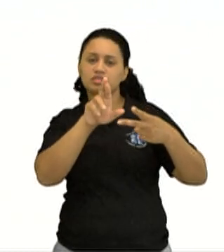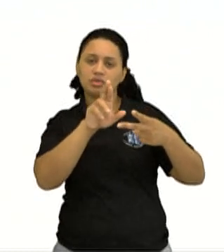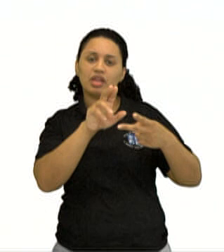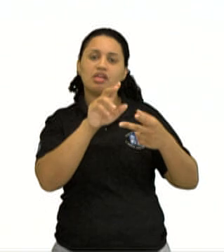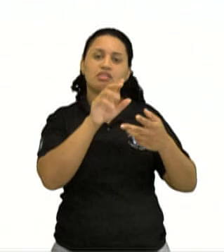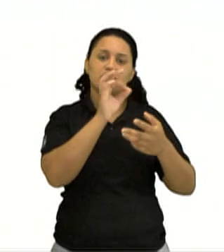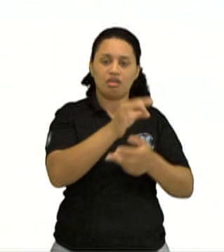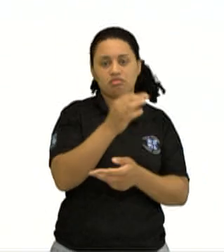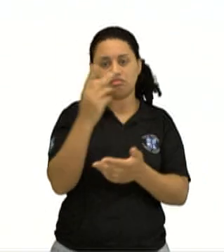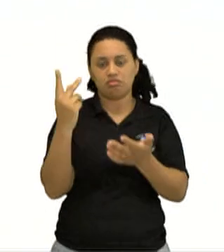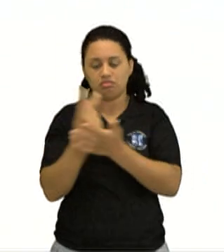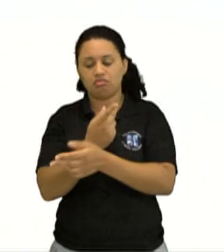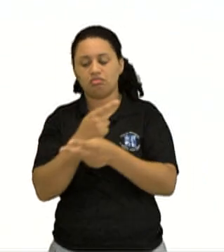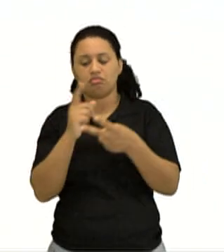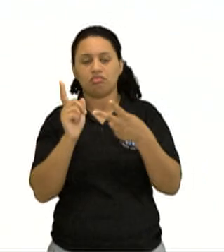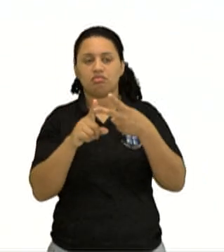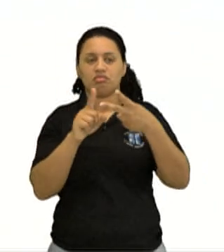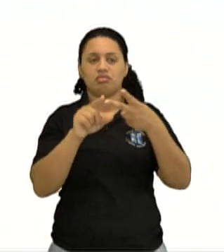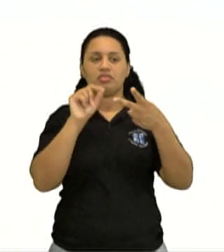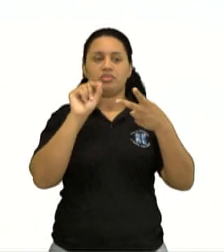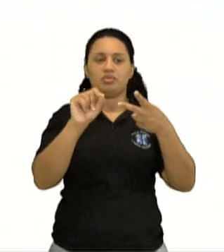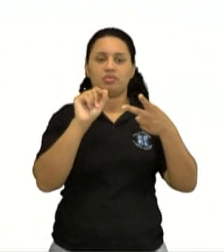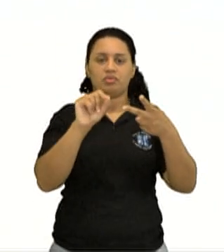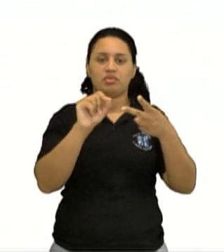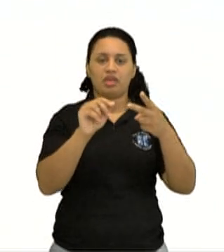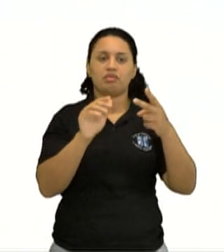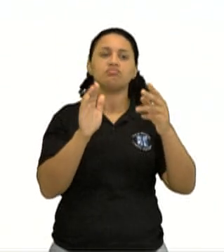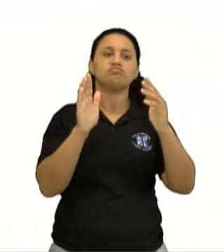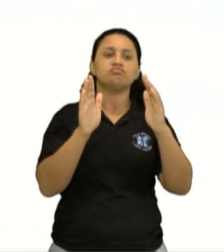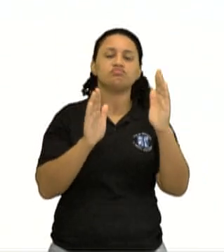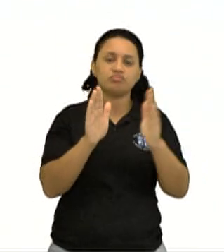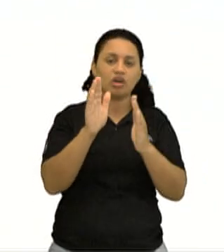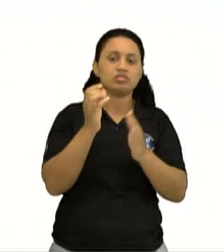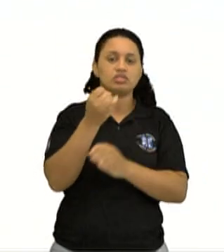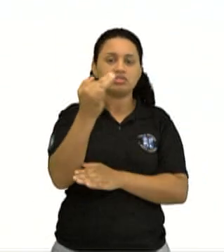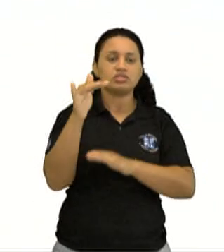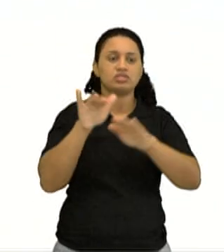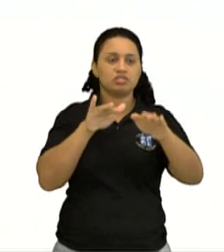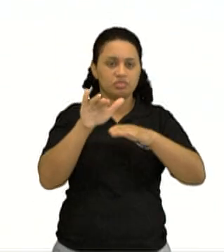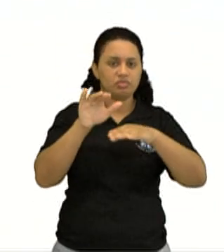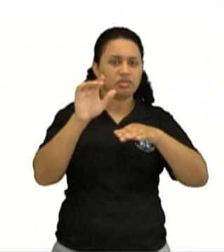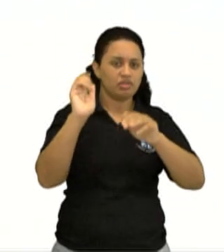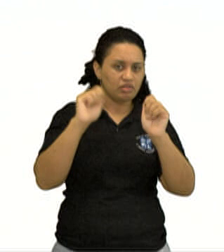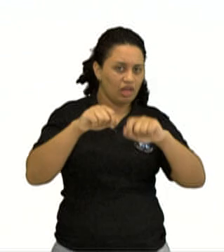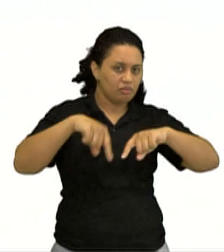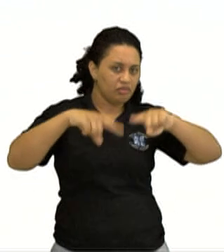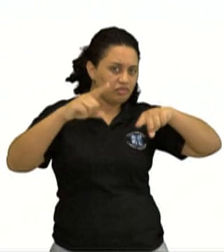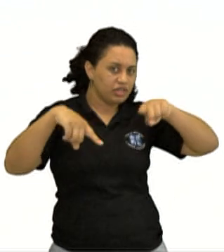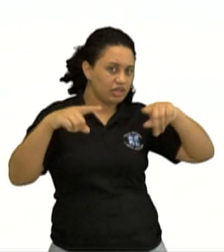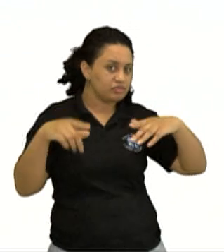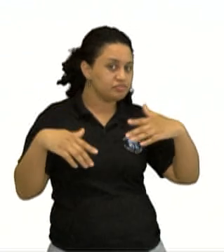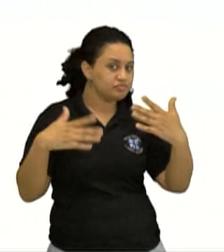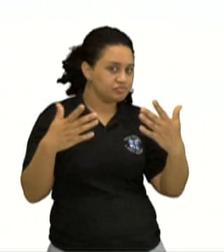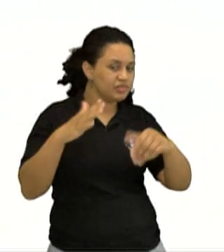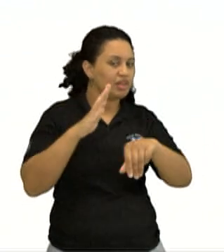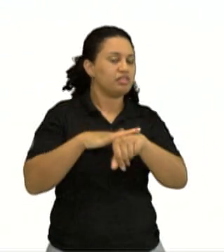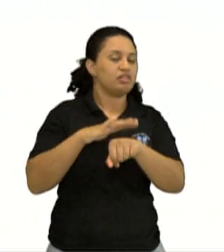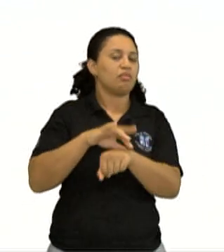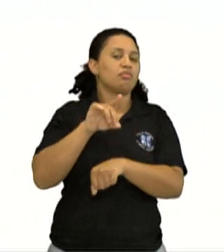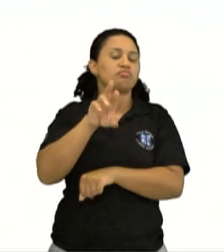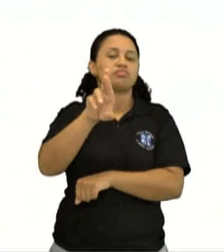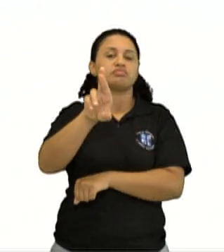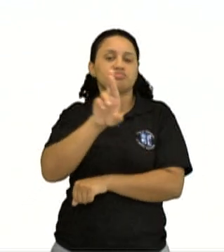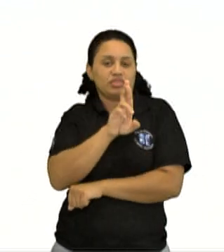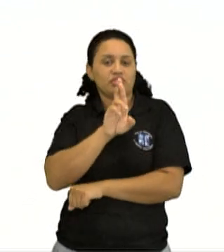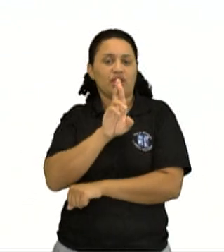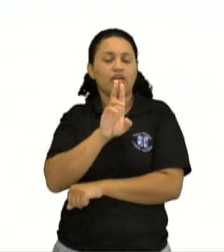negócio. E o segundo item, o item B. O modo da quantidade de movimento é variável? Eu vou dar um tempinho para vocês